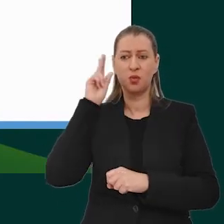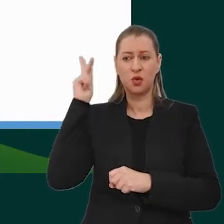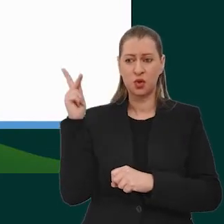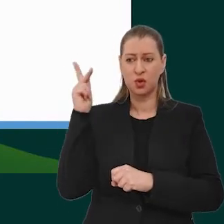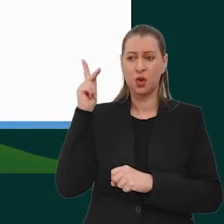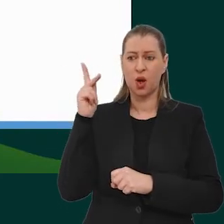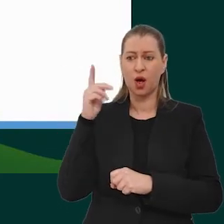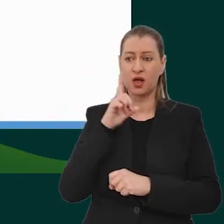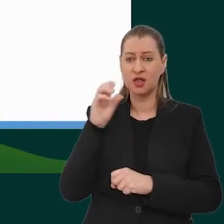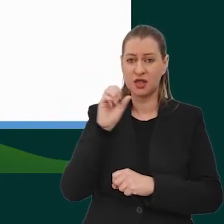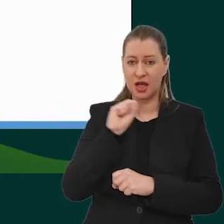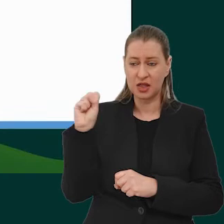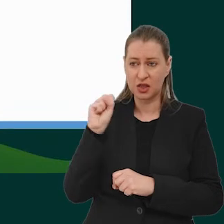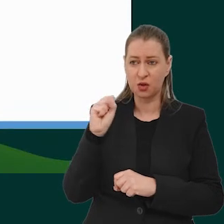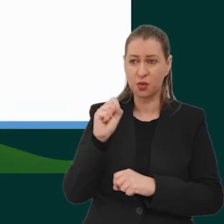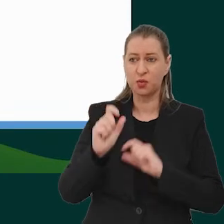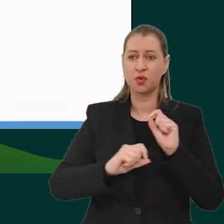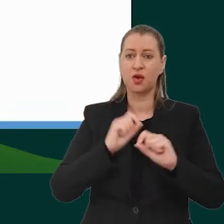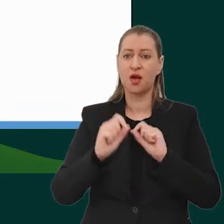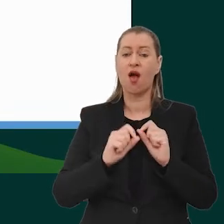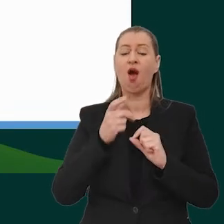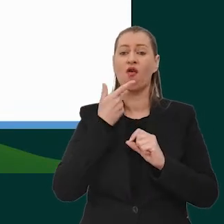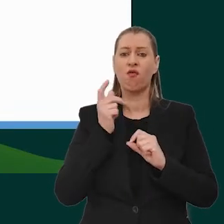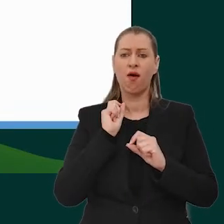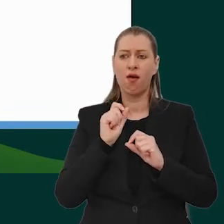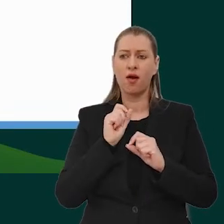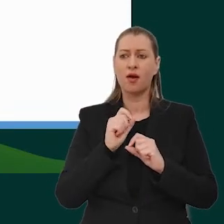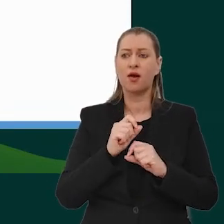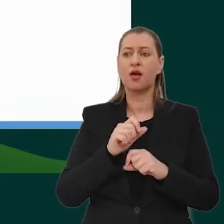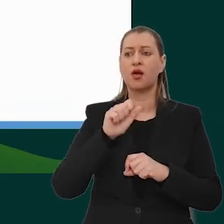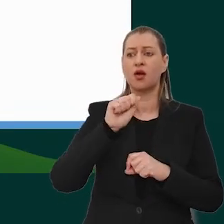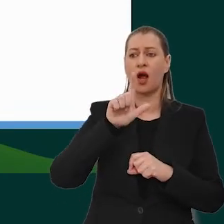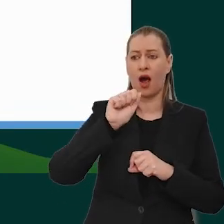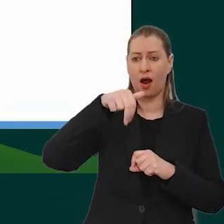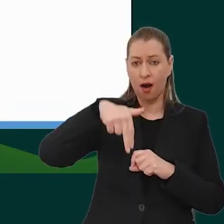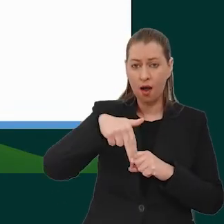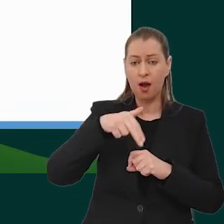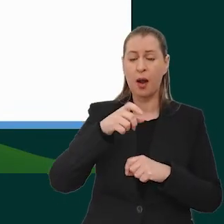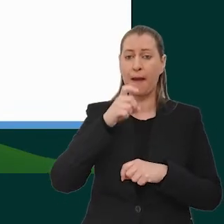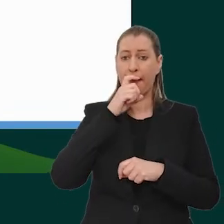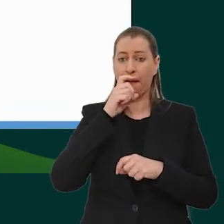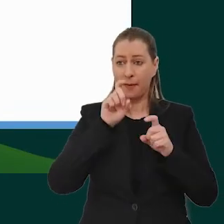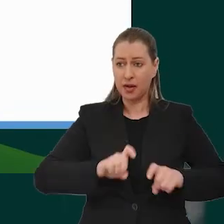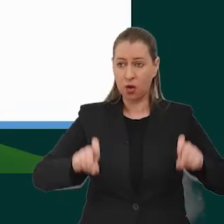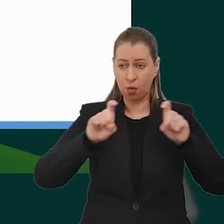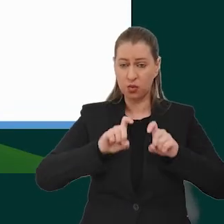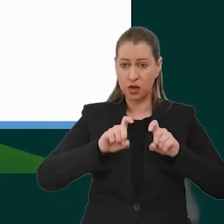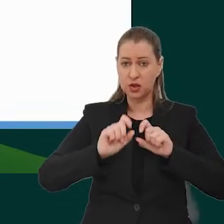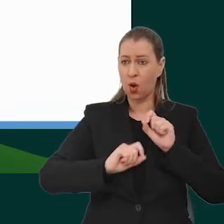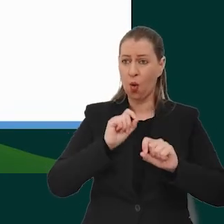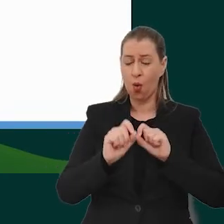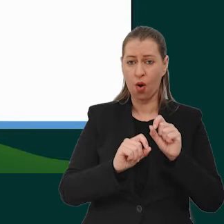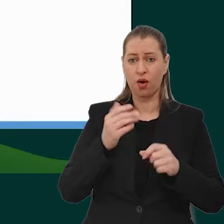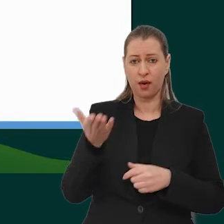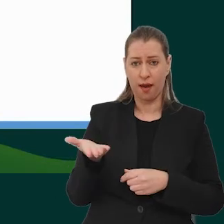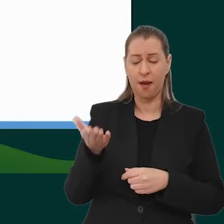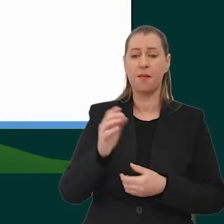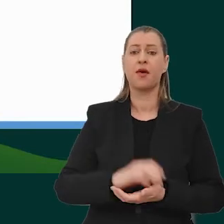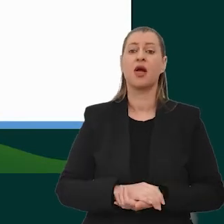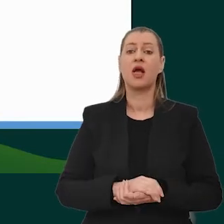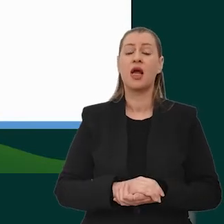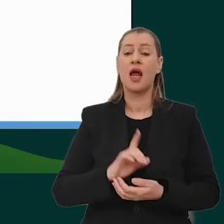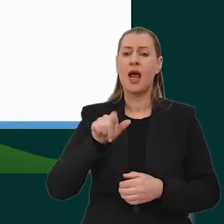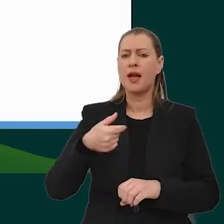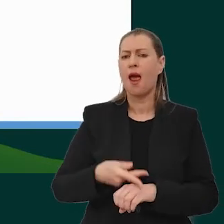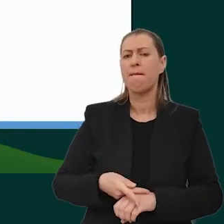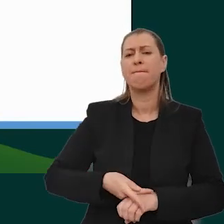Uma história em 10 segundos. A gente não podia deixar de citar Alan Turing, que é o pai da computação. Alan Turing seria o que é o